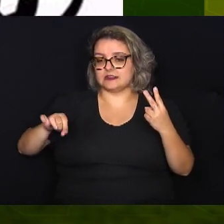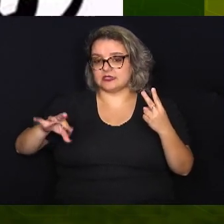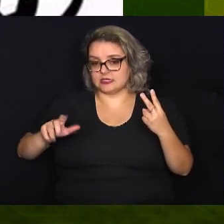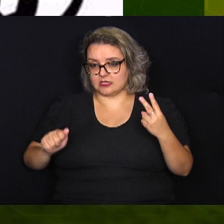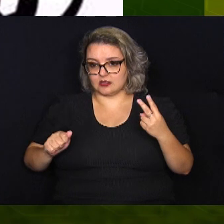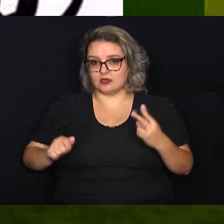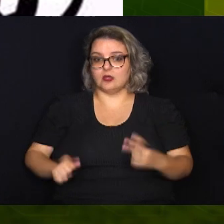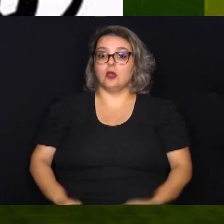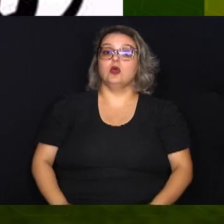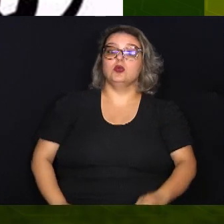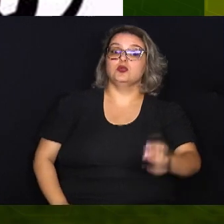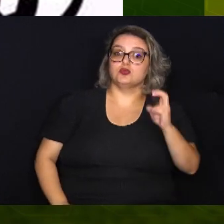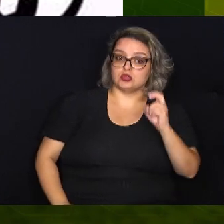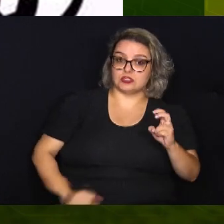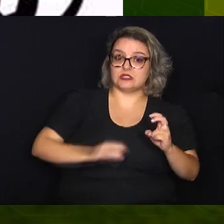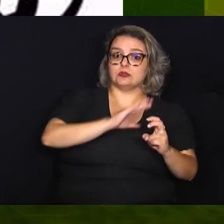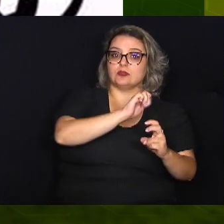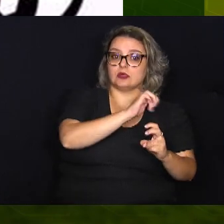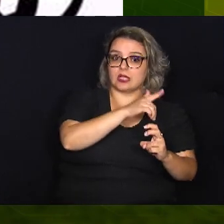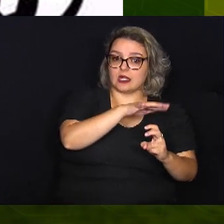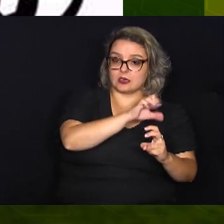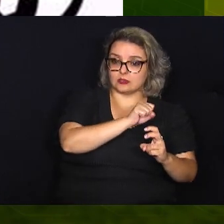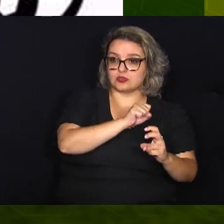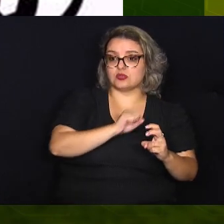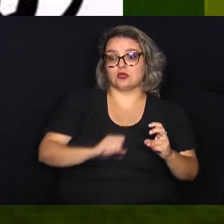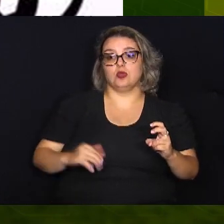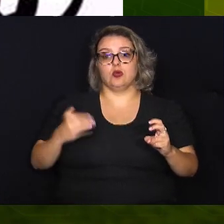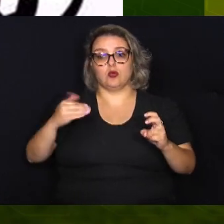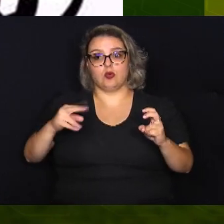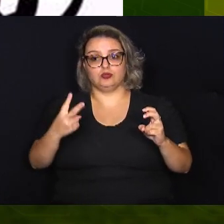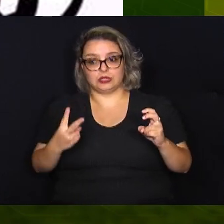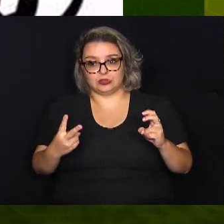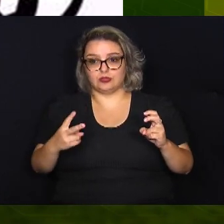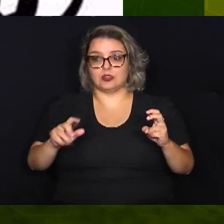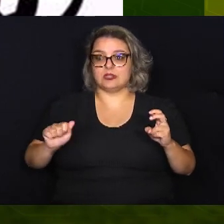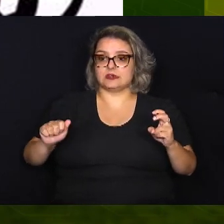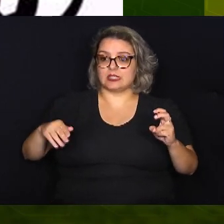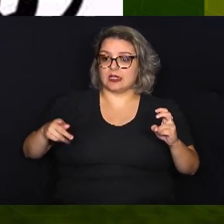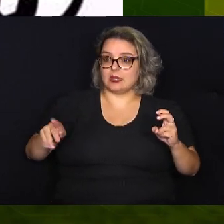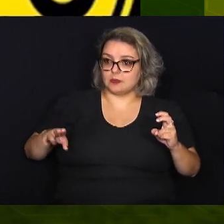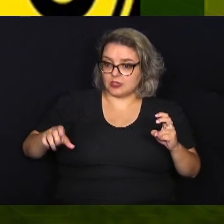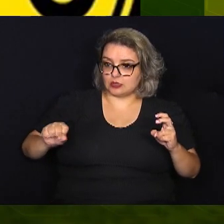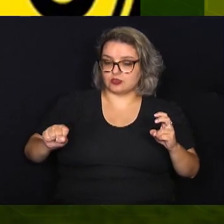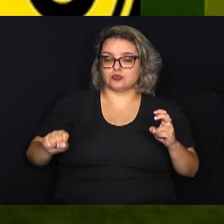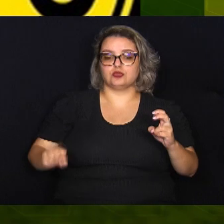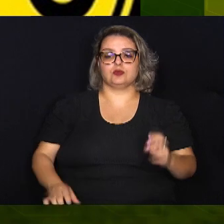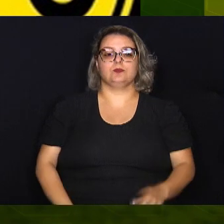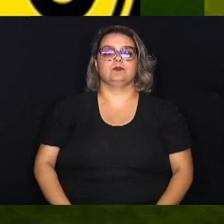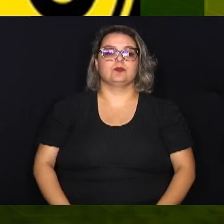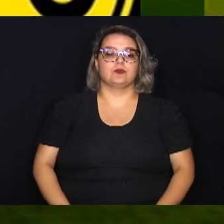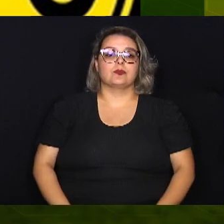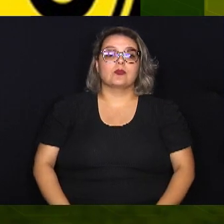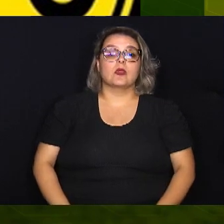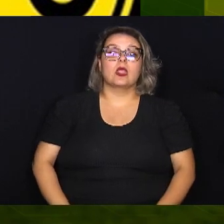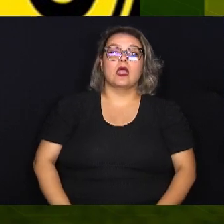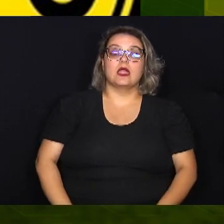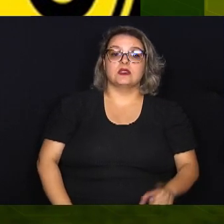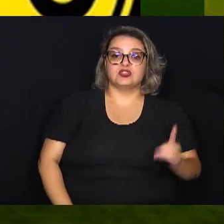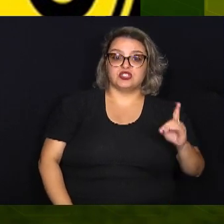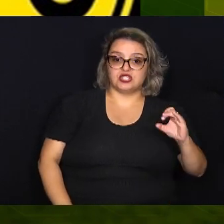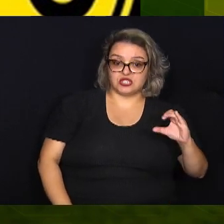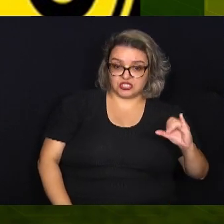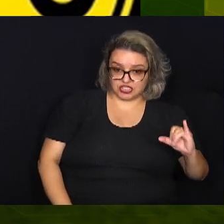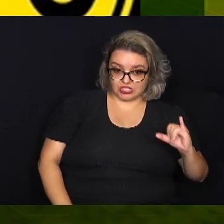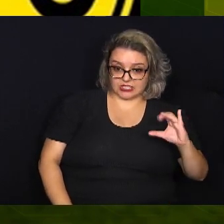chuvas de gols, Carlos Lourenço venceu por 5-2 a equipe dos Amigos Futebol Clube. E Acadêmicos do Dique 6 ganhou